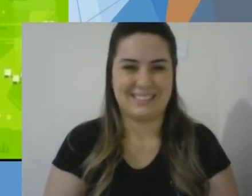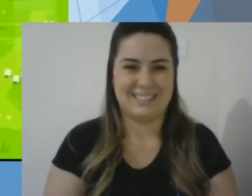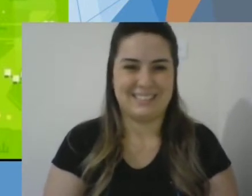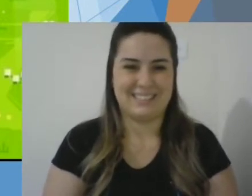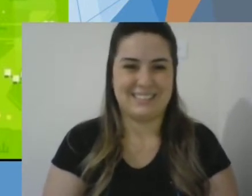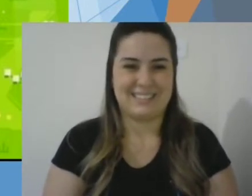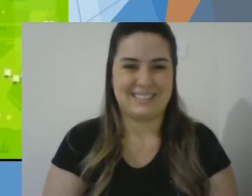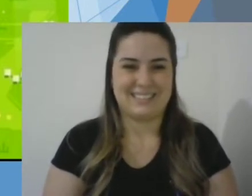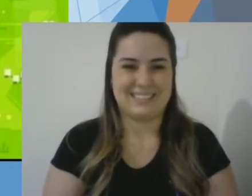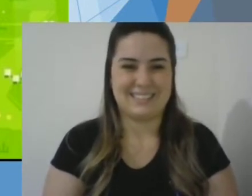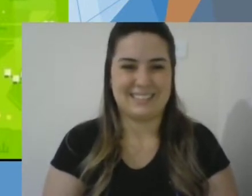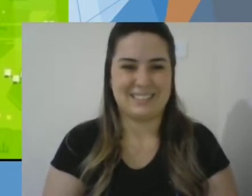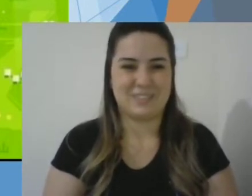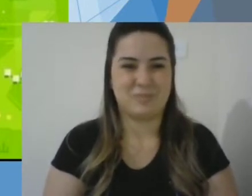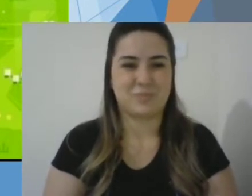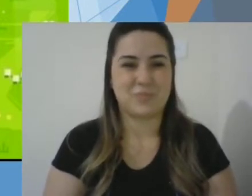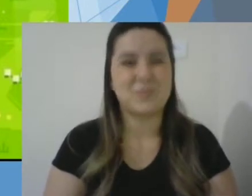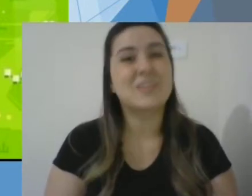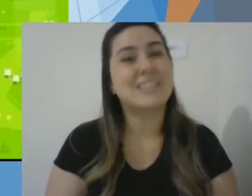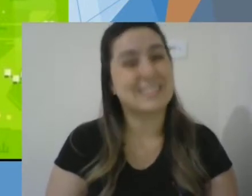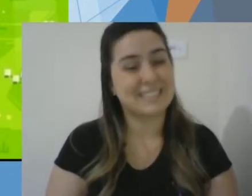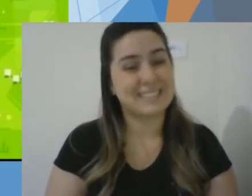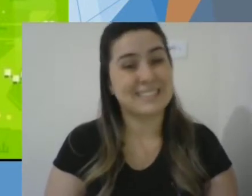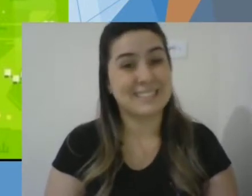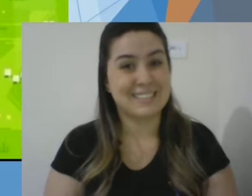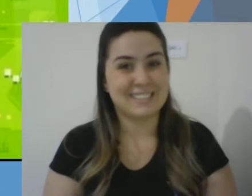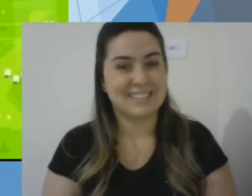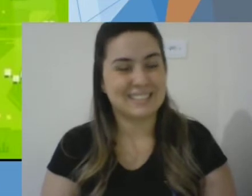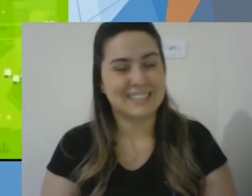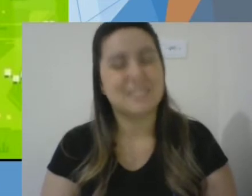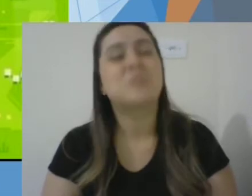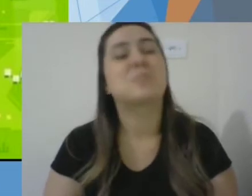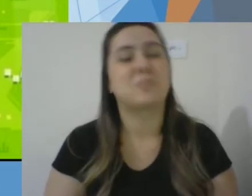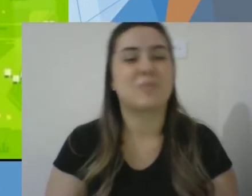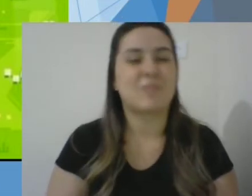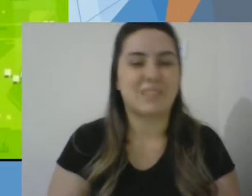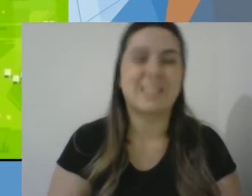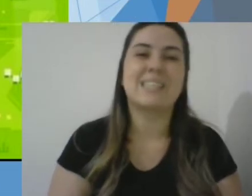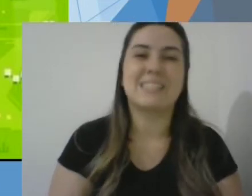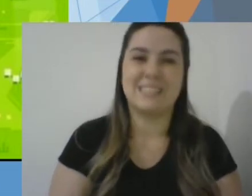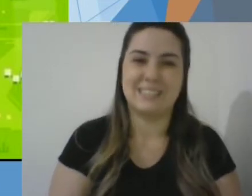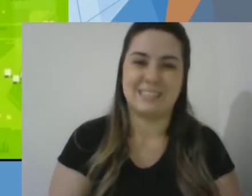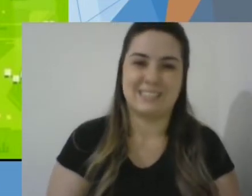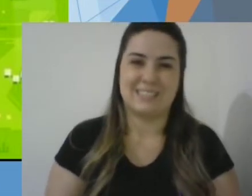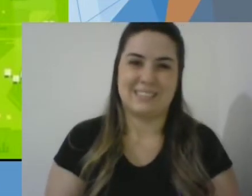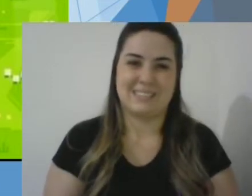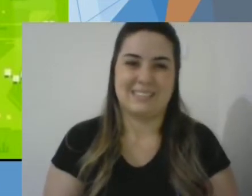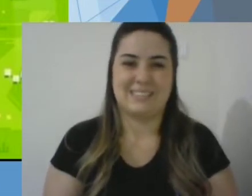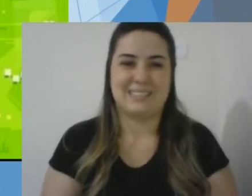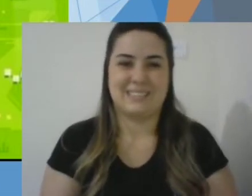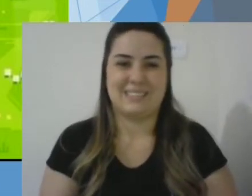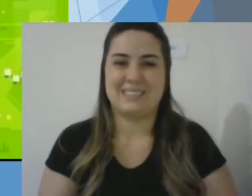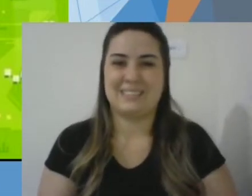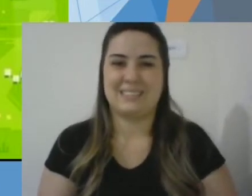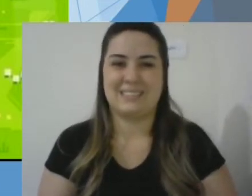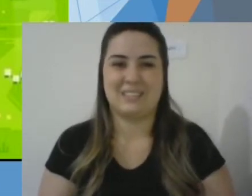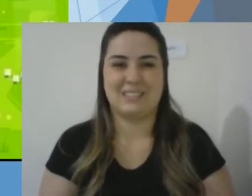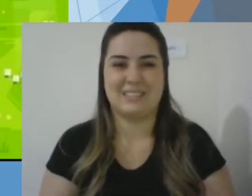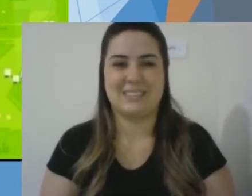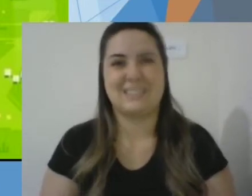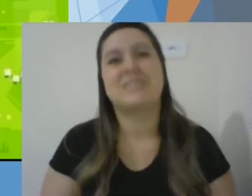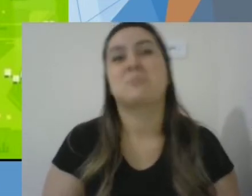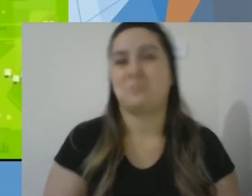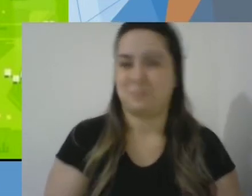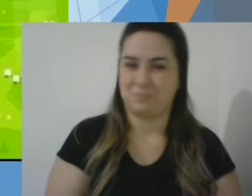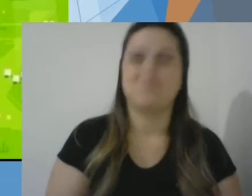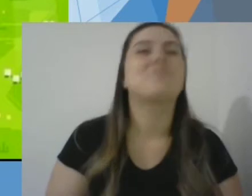legais. Aprendemos sobre o nosso mundo e várias coisas que fazem parte dele, como o